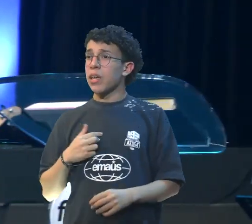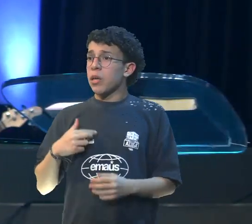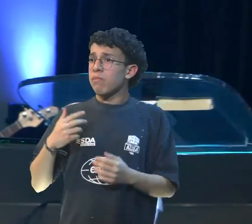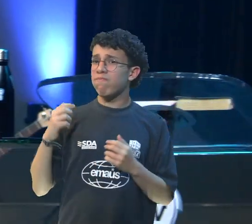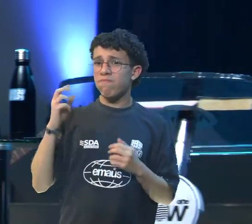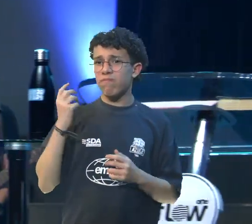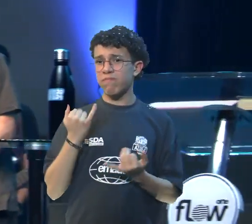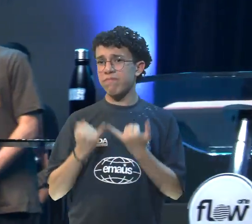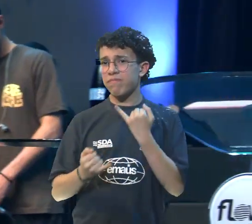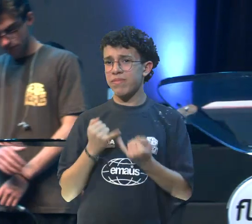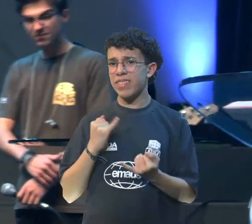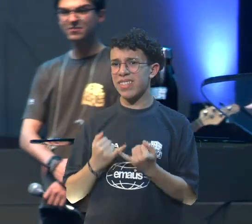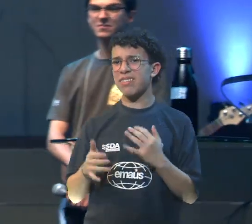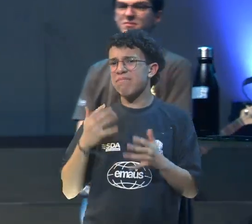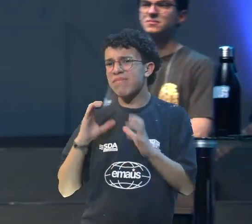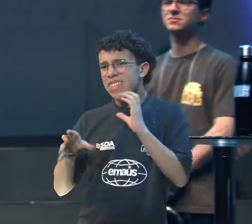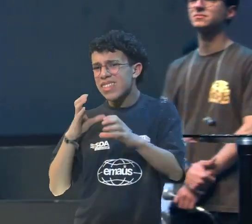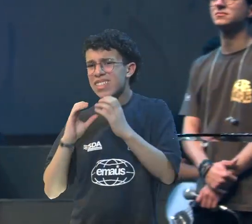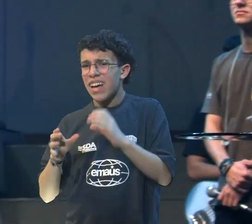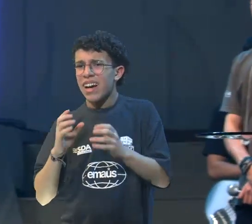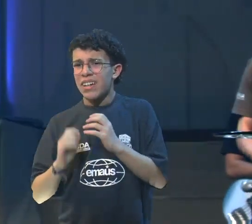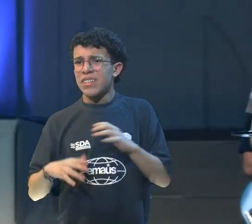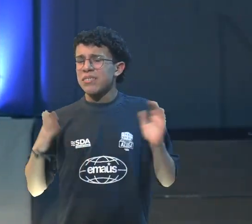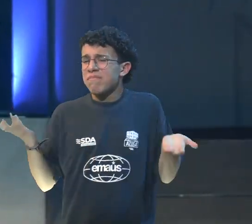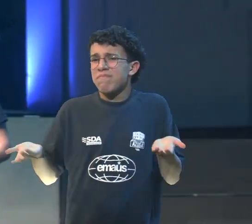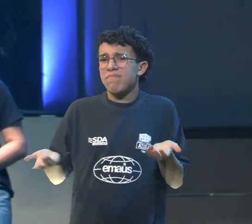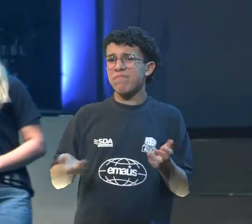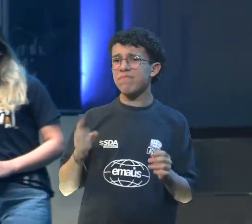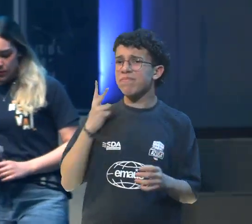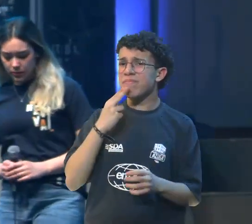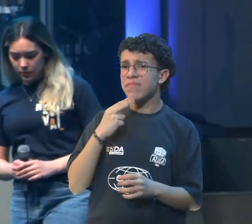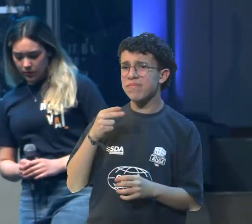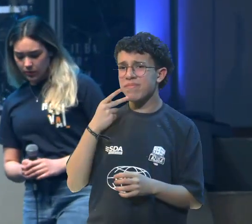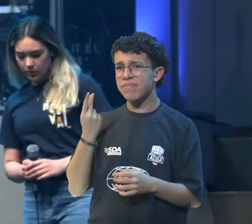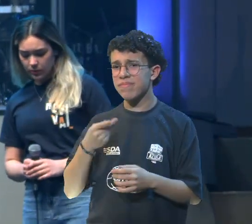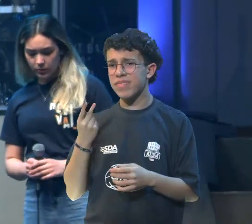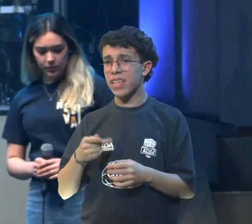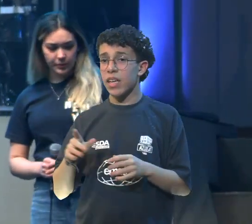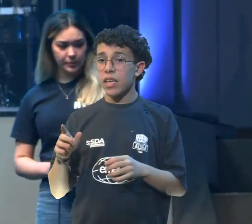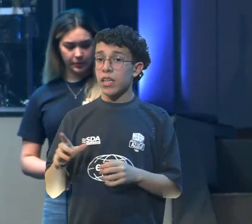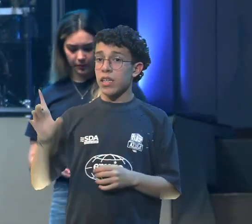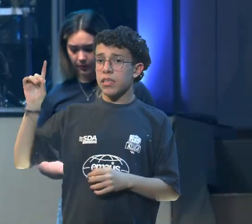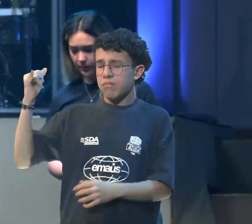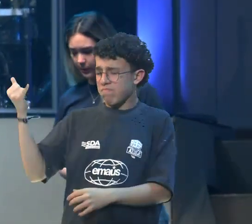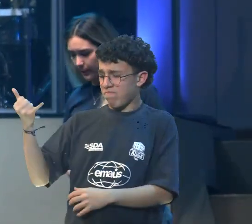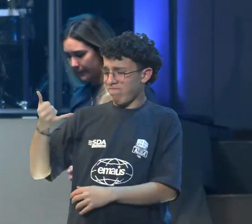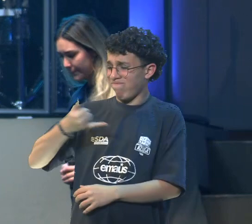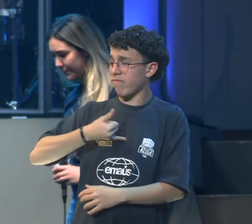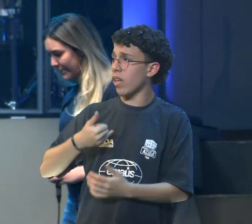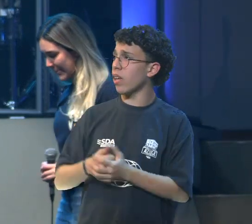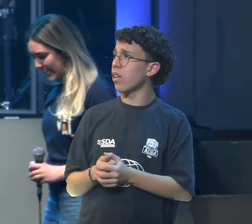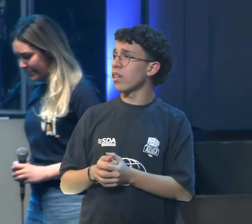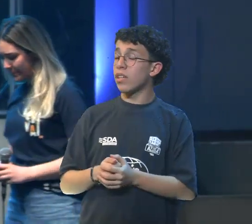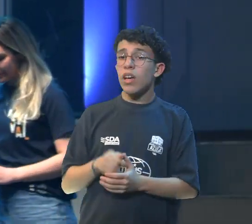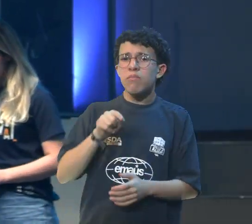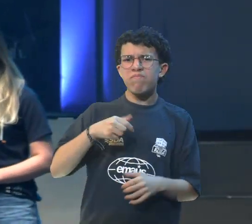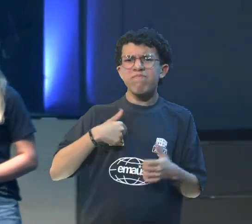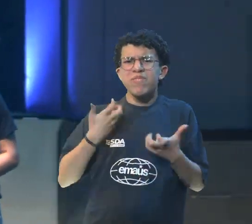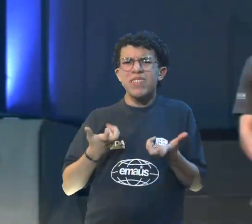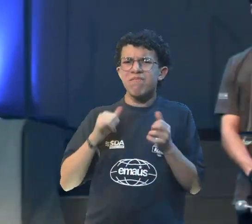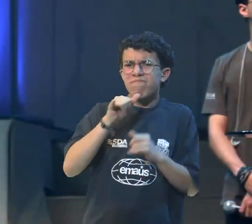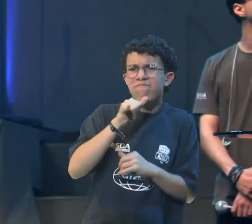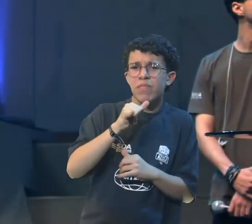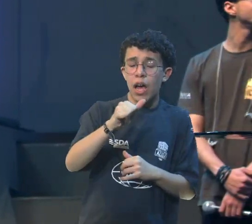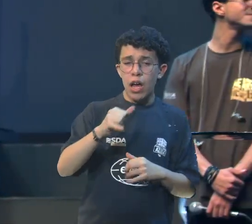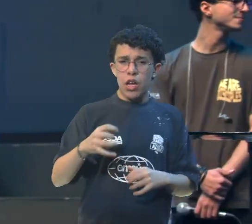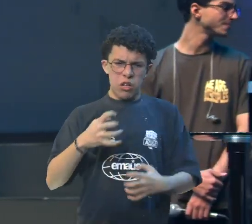as pessoas mergulhavam, enquanto eu falava, algo falava com você. Deixa eu falar uma coisa, isso não é